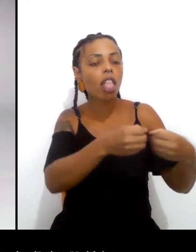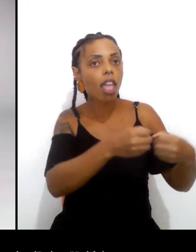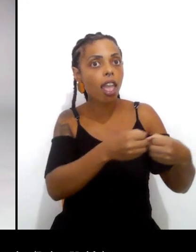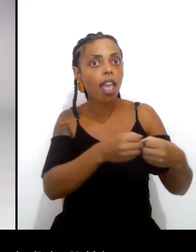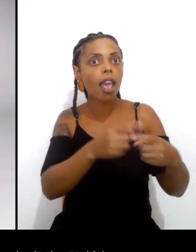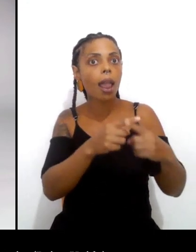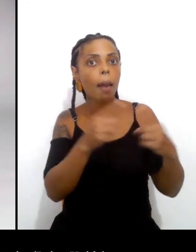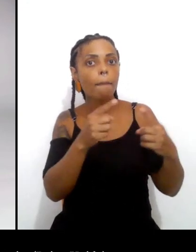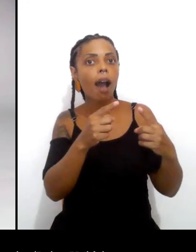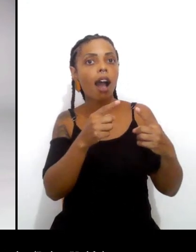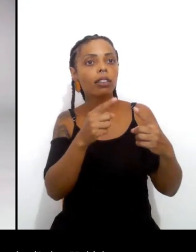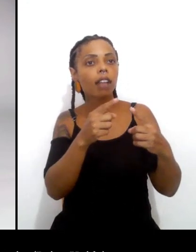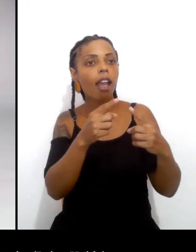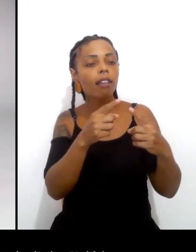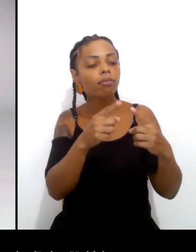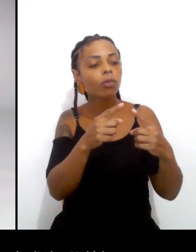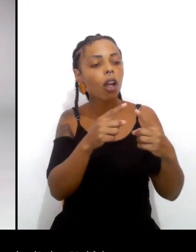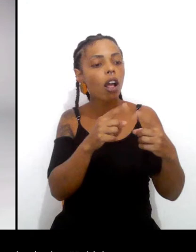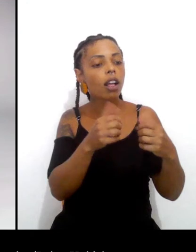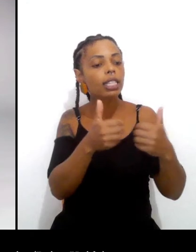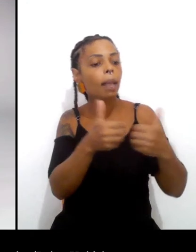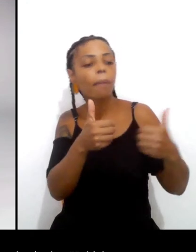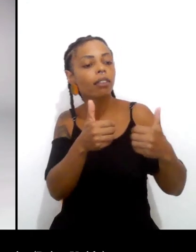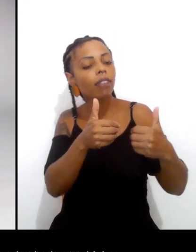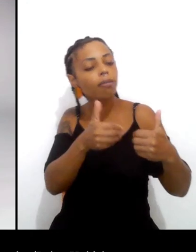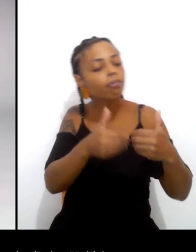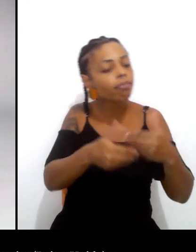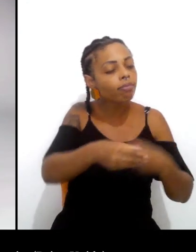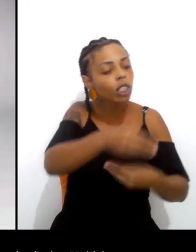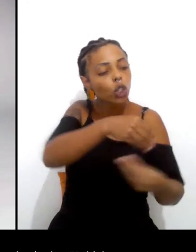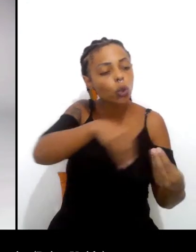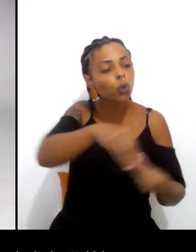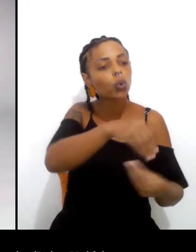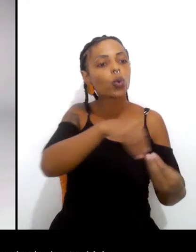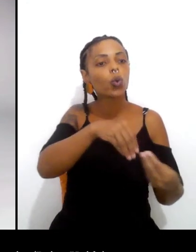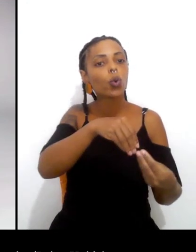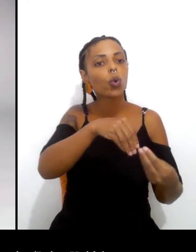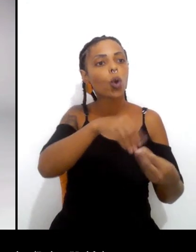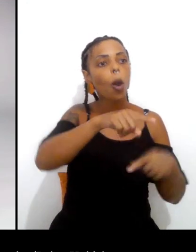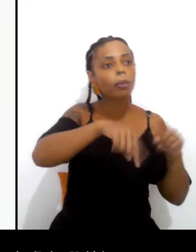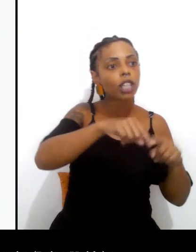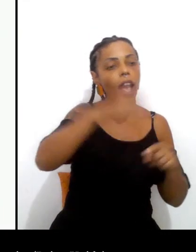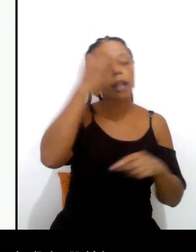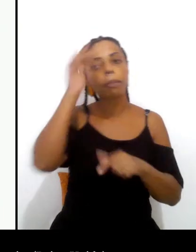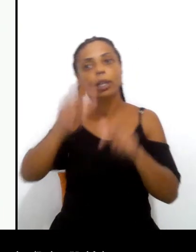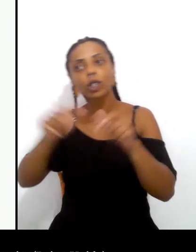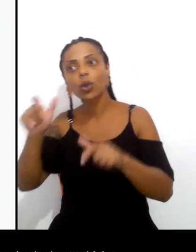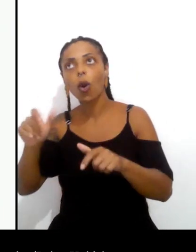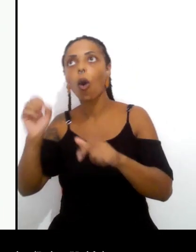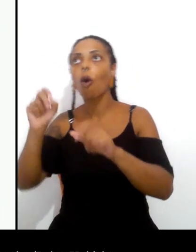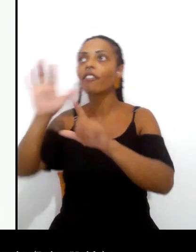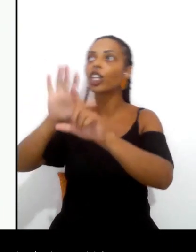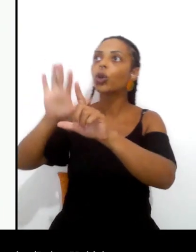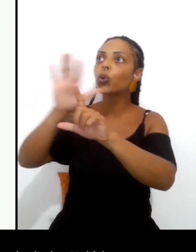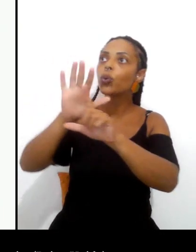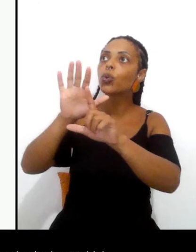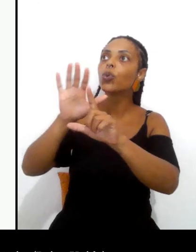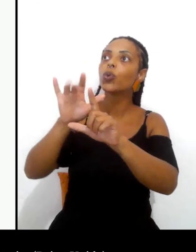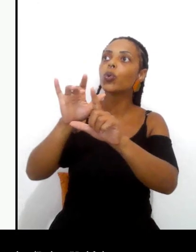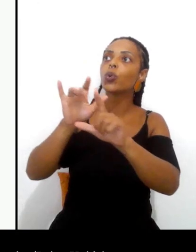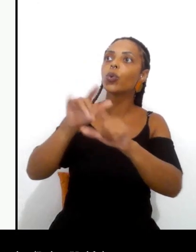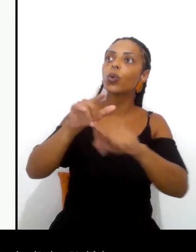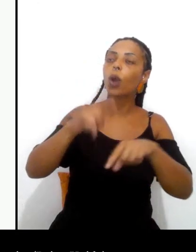e objetos e o que é intercambiável e ali o que pode ser comprado e